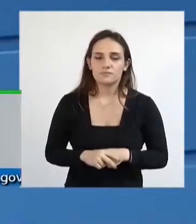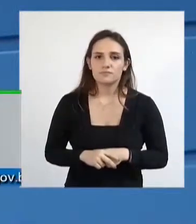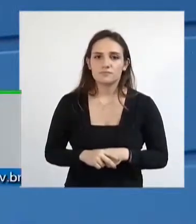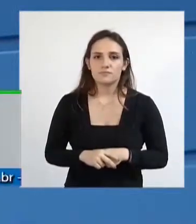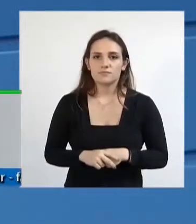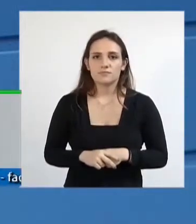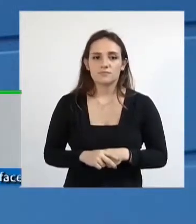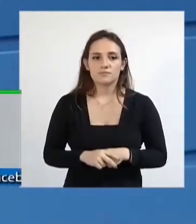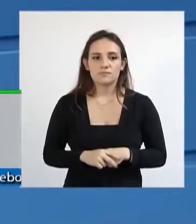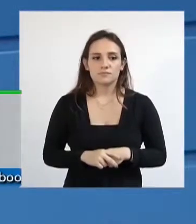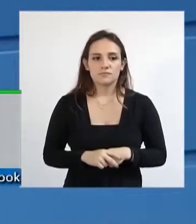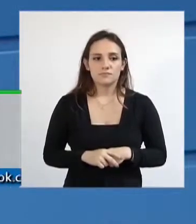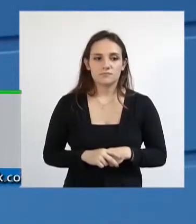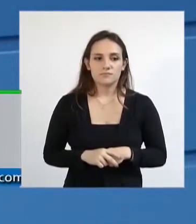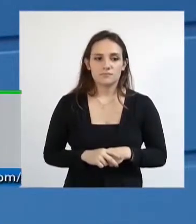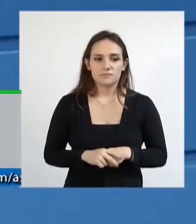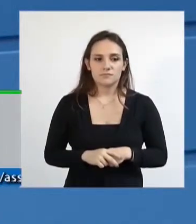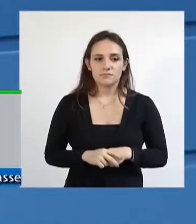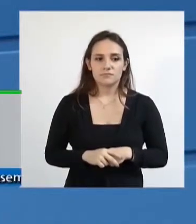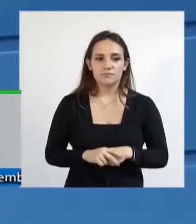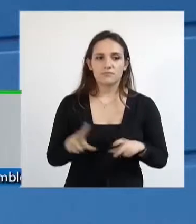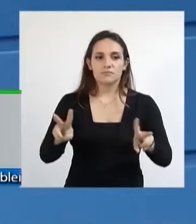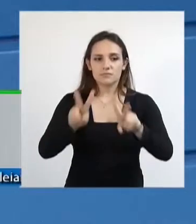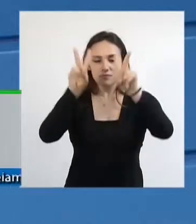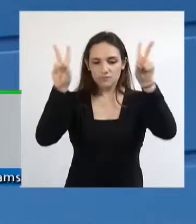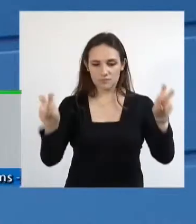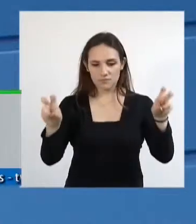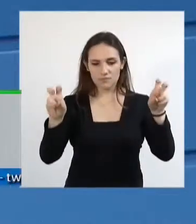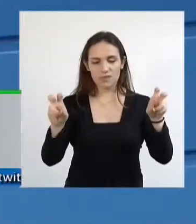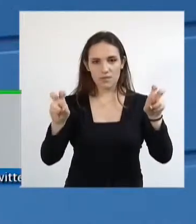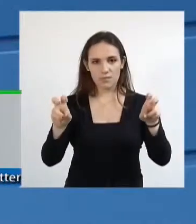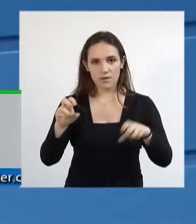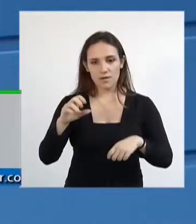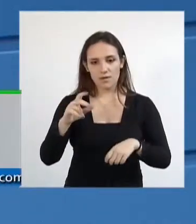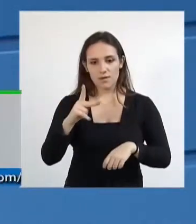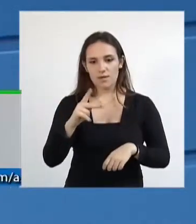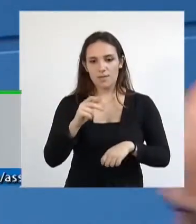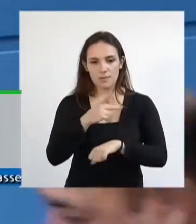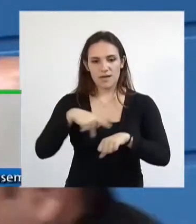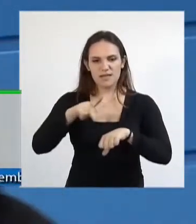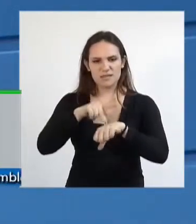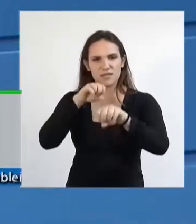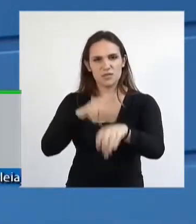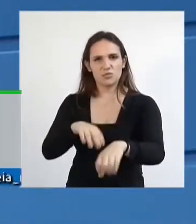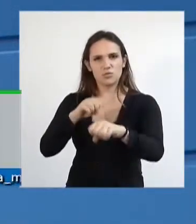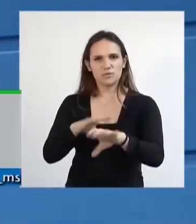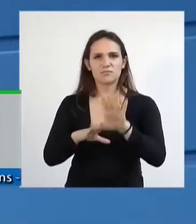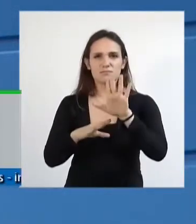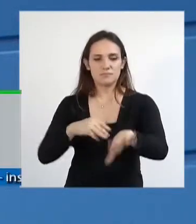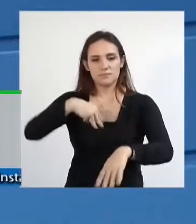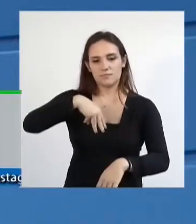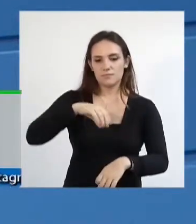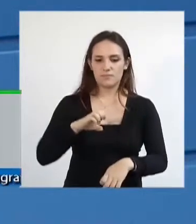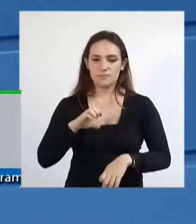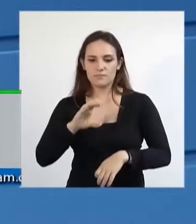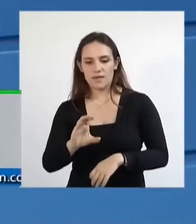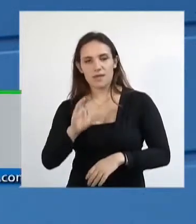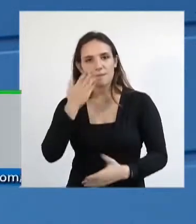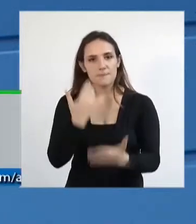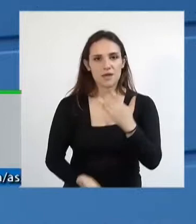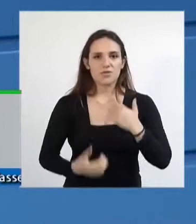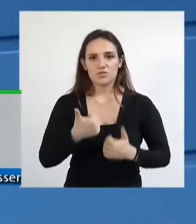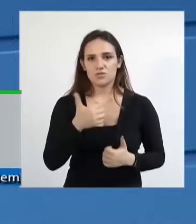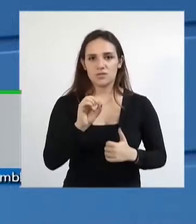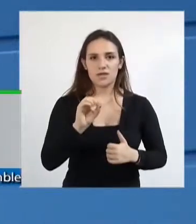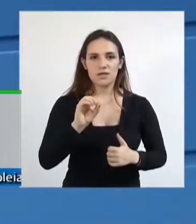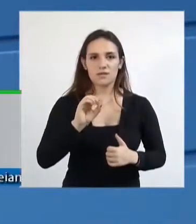ano do lema Pátria Educadora do seu governo, MEC perde 10 bilhões